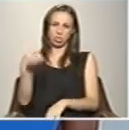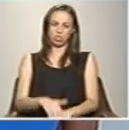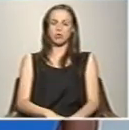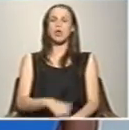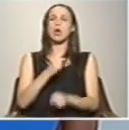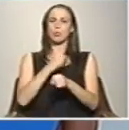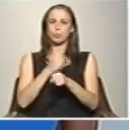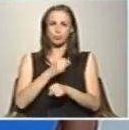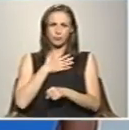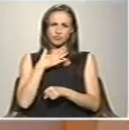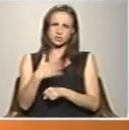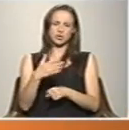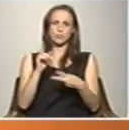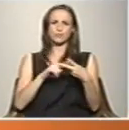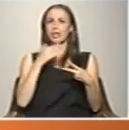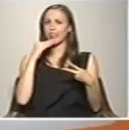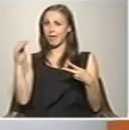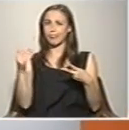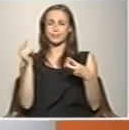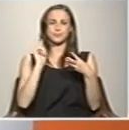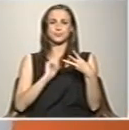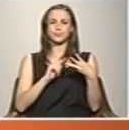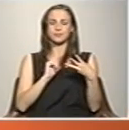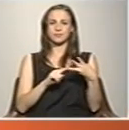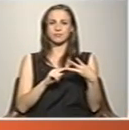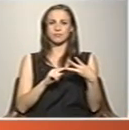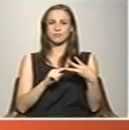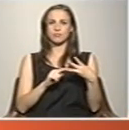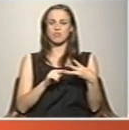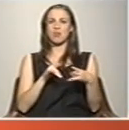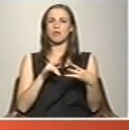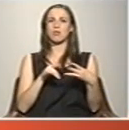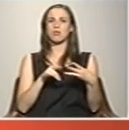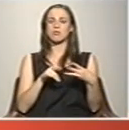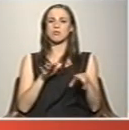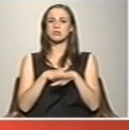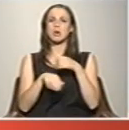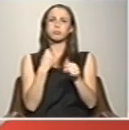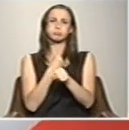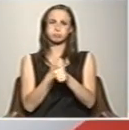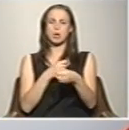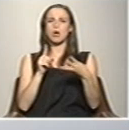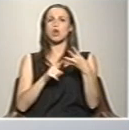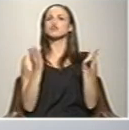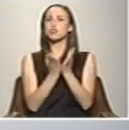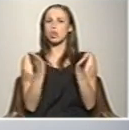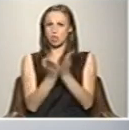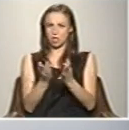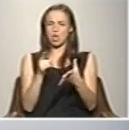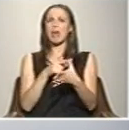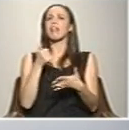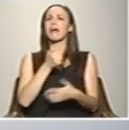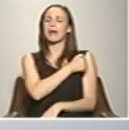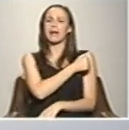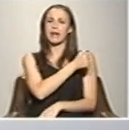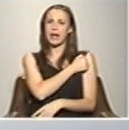profissão, idades, portanto, ocupação, escolaridade, habitação, constituição